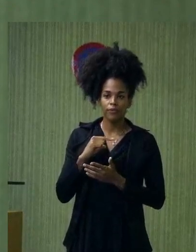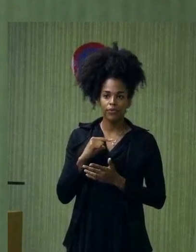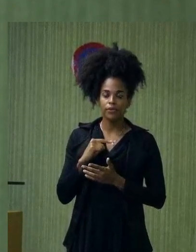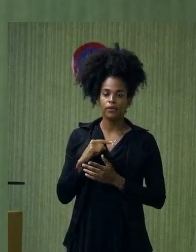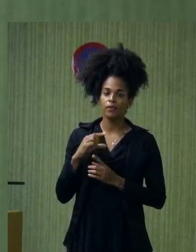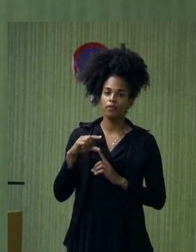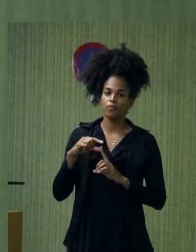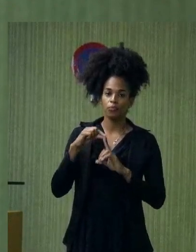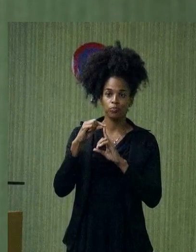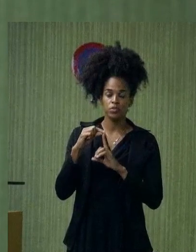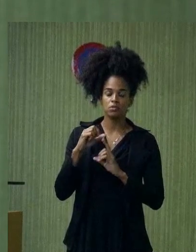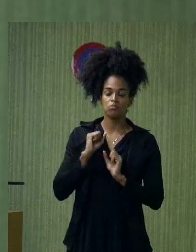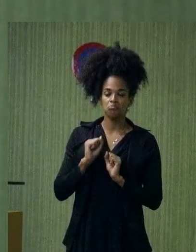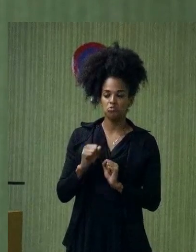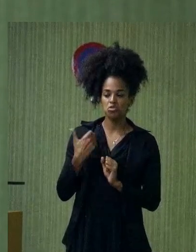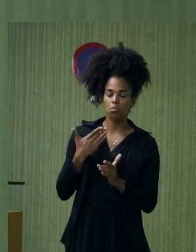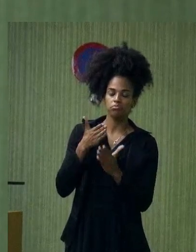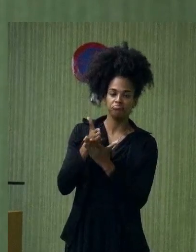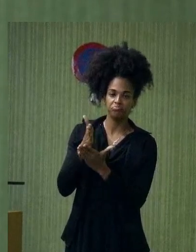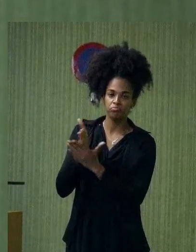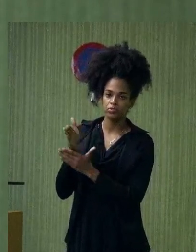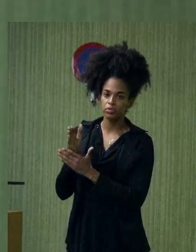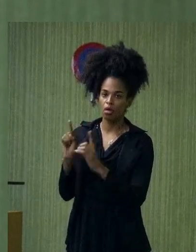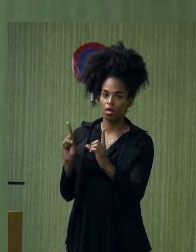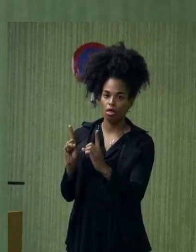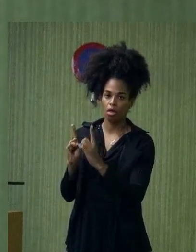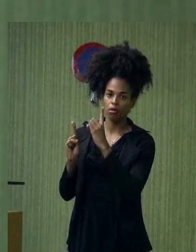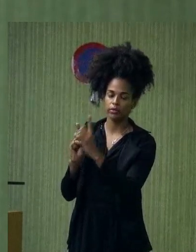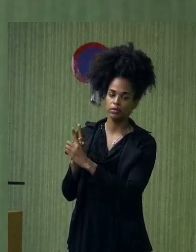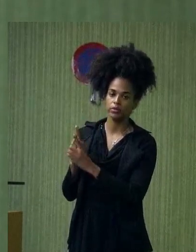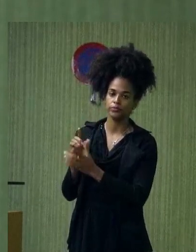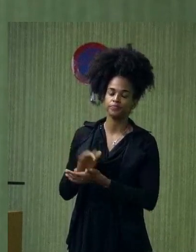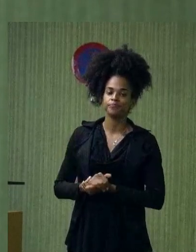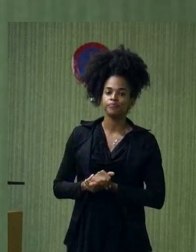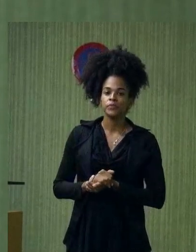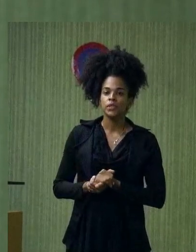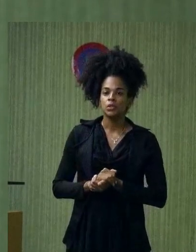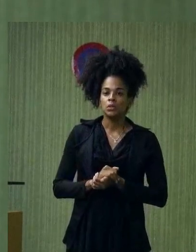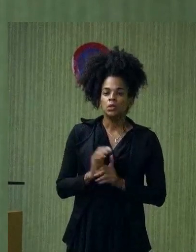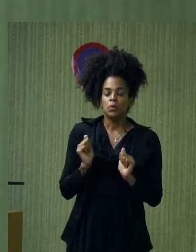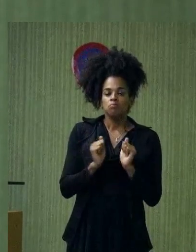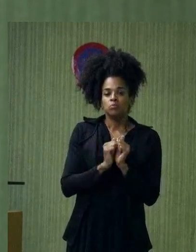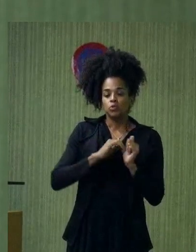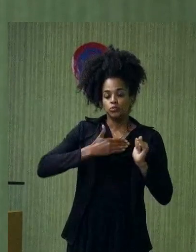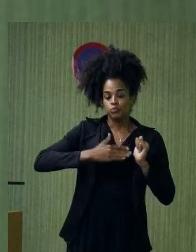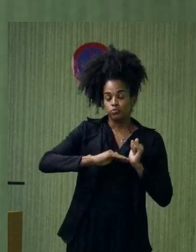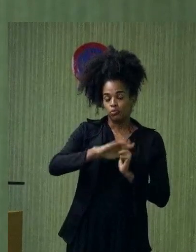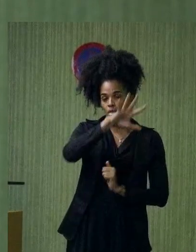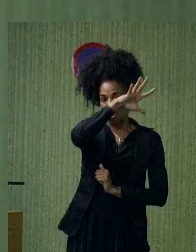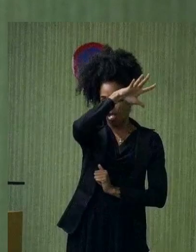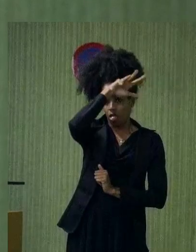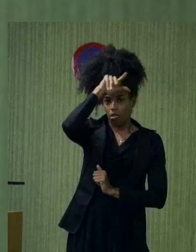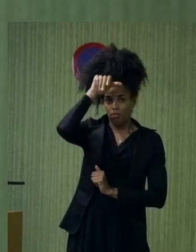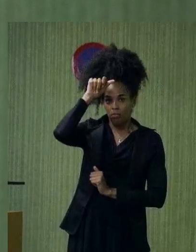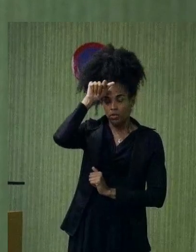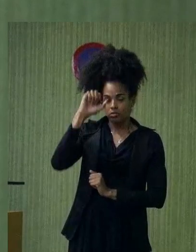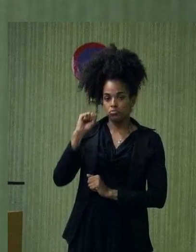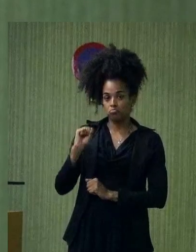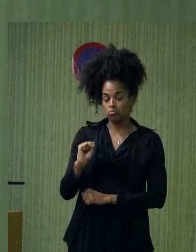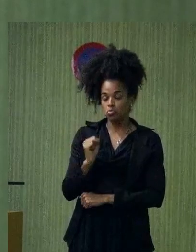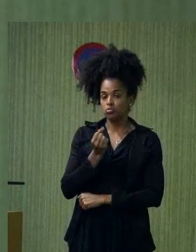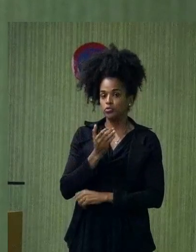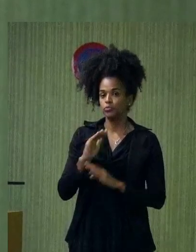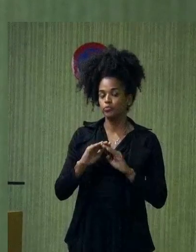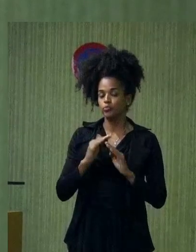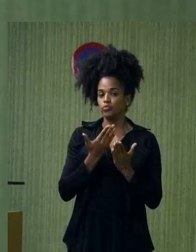para você atender de alguma forma eh no Rio Amazonas oito escolas atendendo somente a comunidade